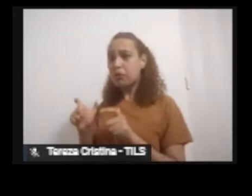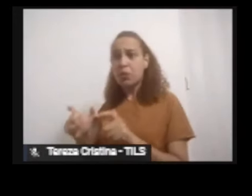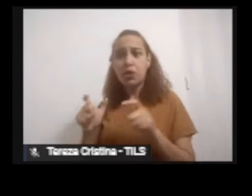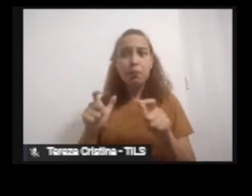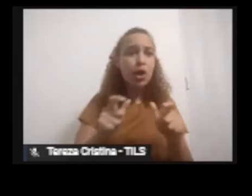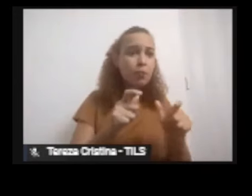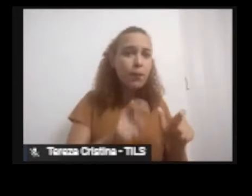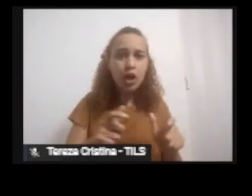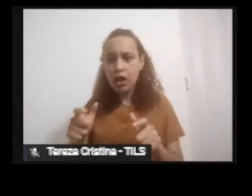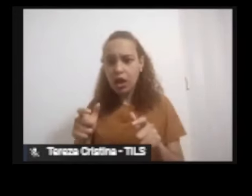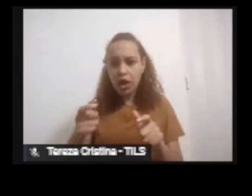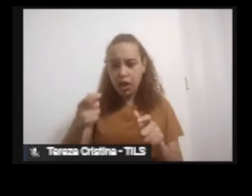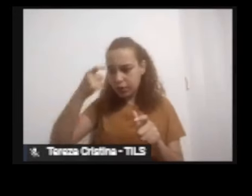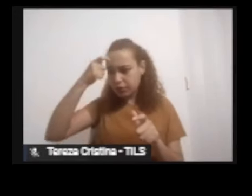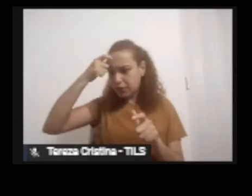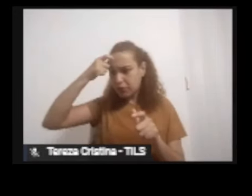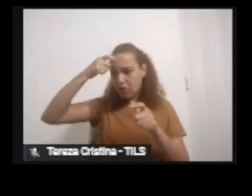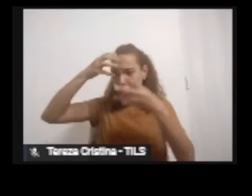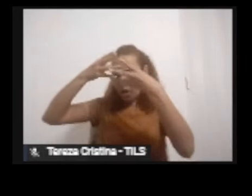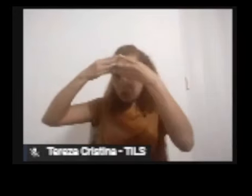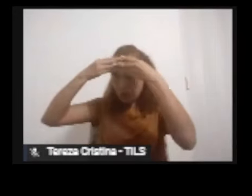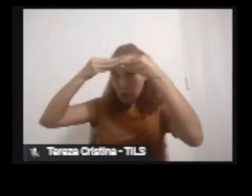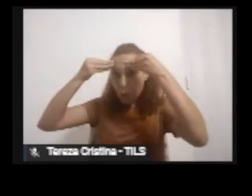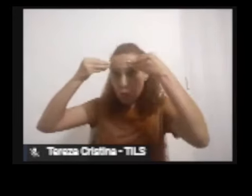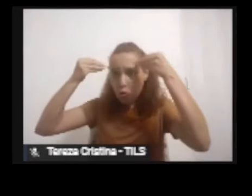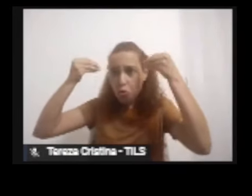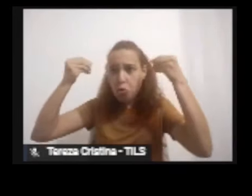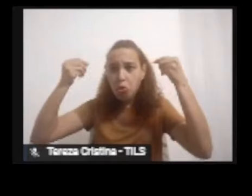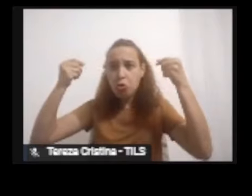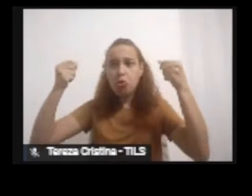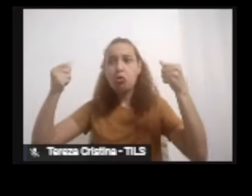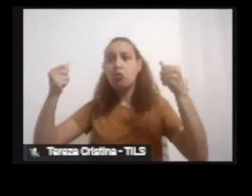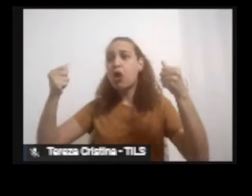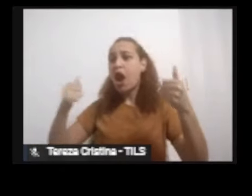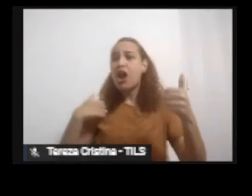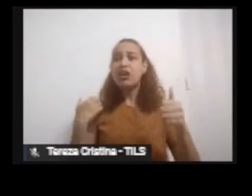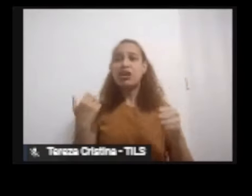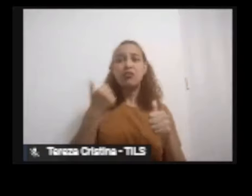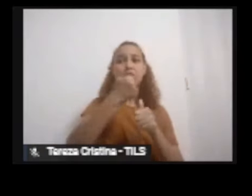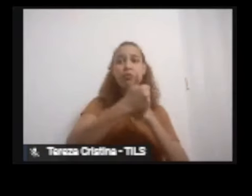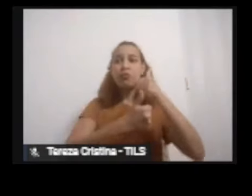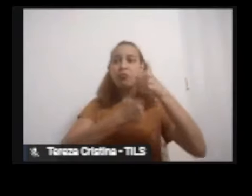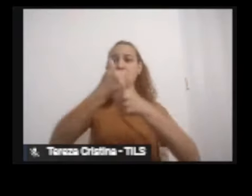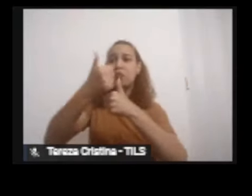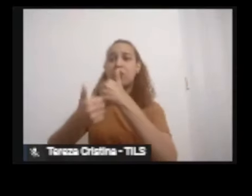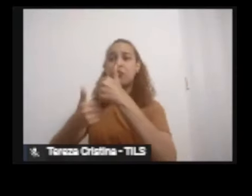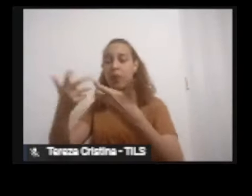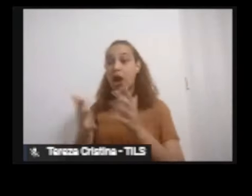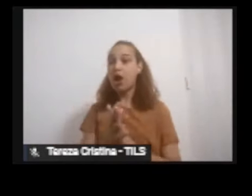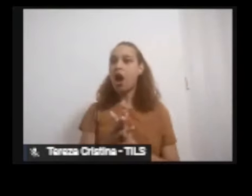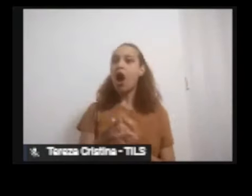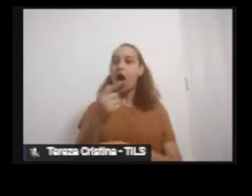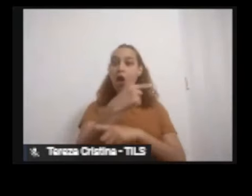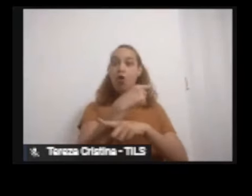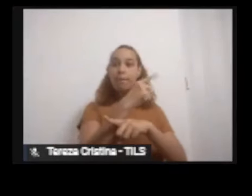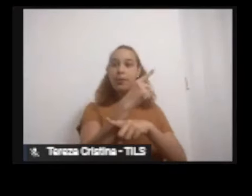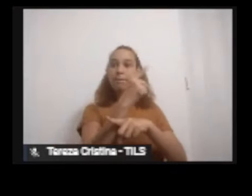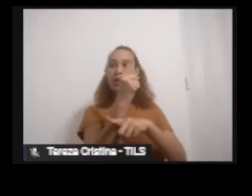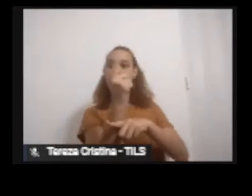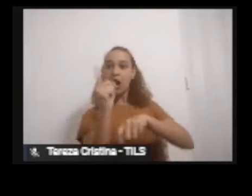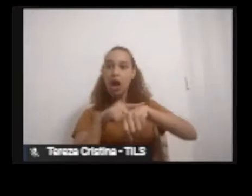memória e lugares estranhos passaram a ocupar. O relógio mudou os